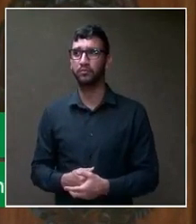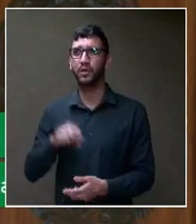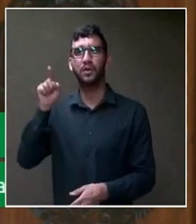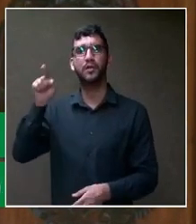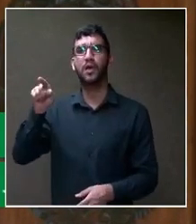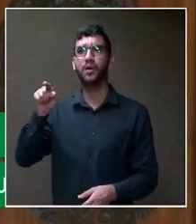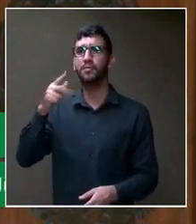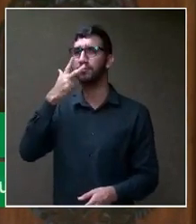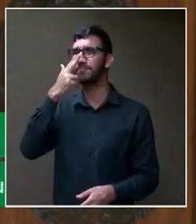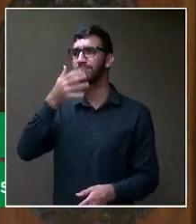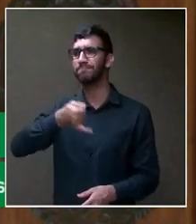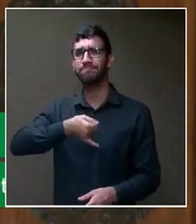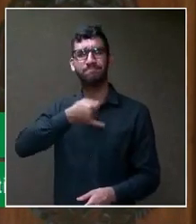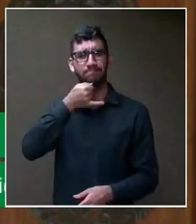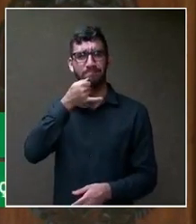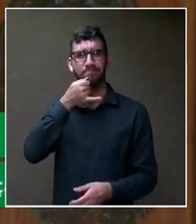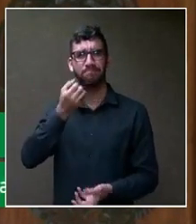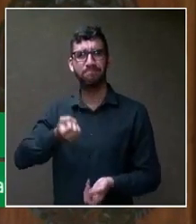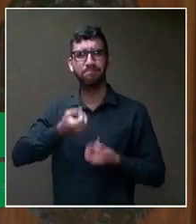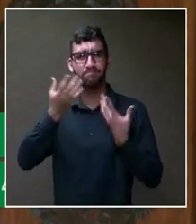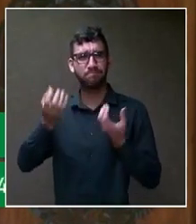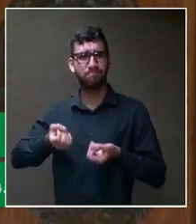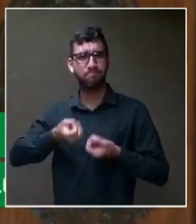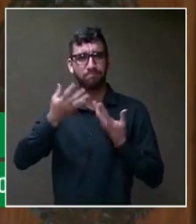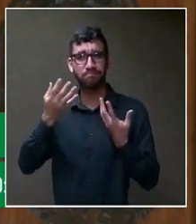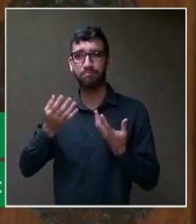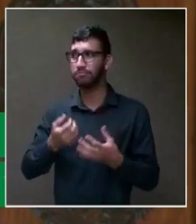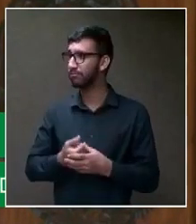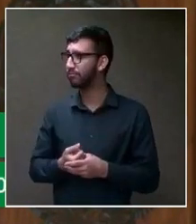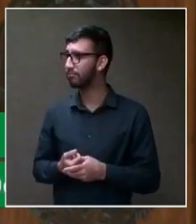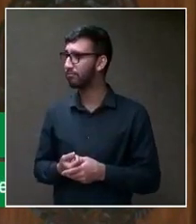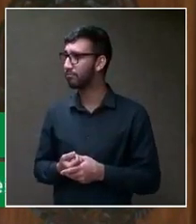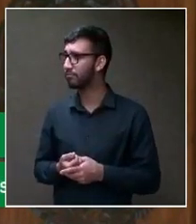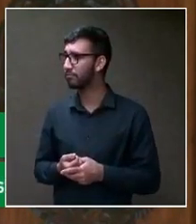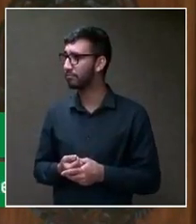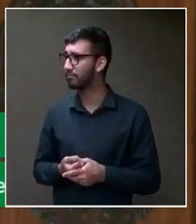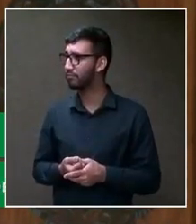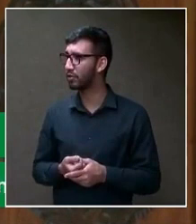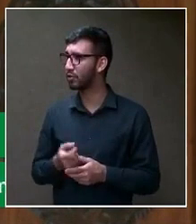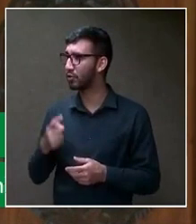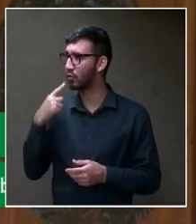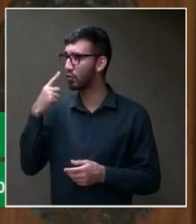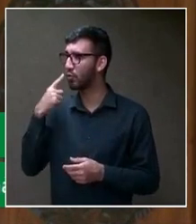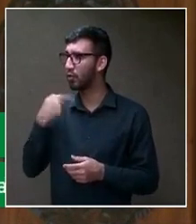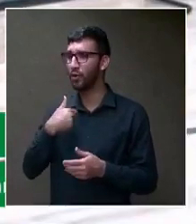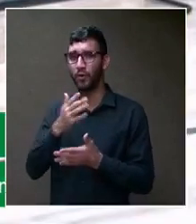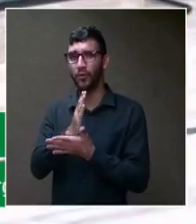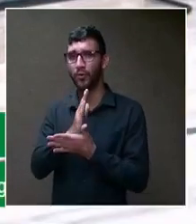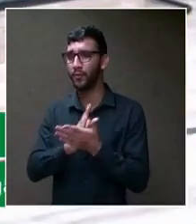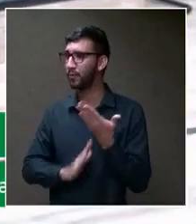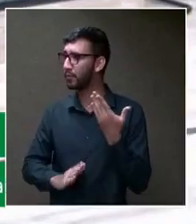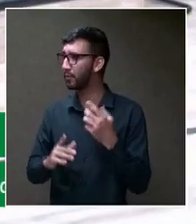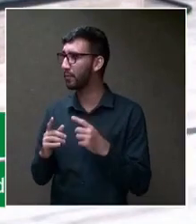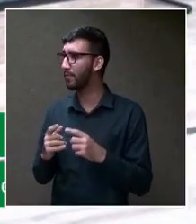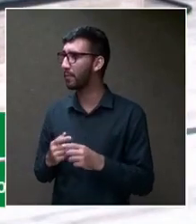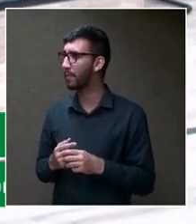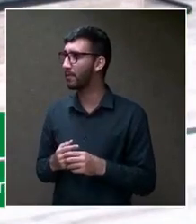eles estavam muito tristes quando prestaram esse depoimento para a imprensa? Doutor, eu vou indeferir a pergunta, doutor.